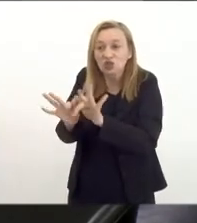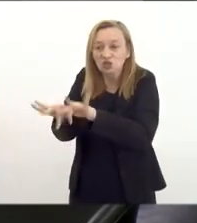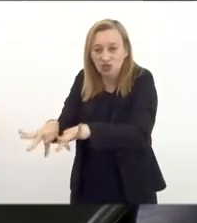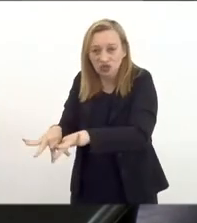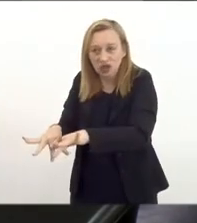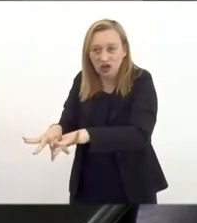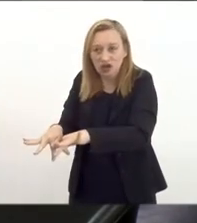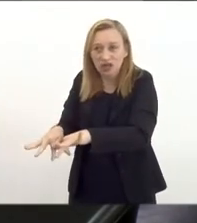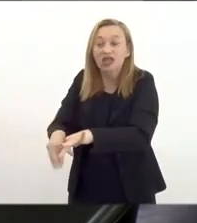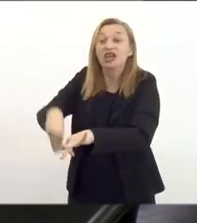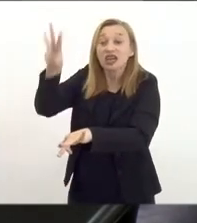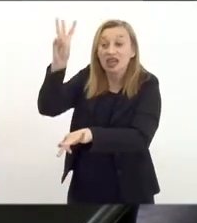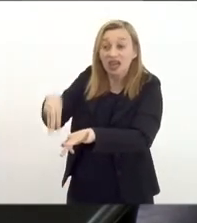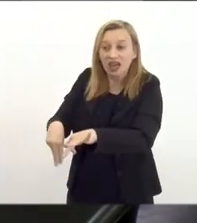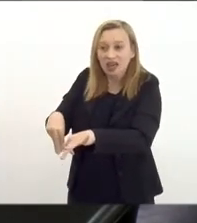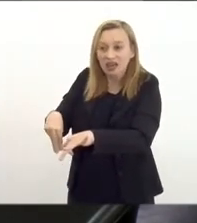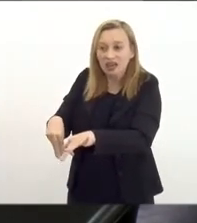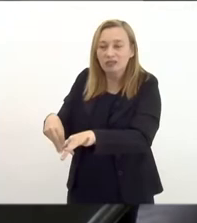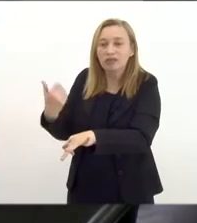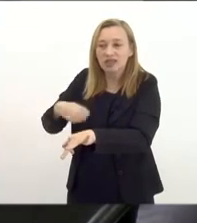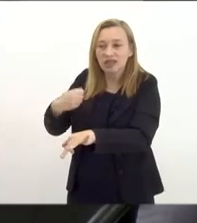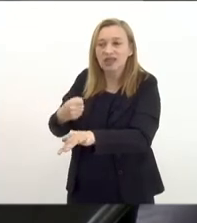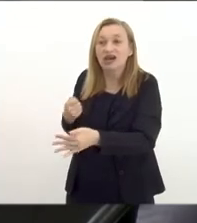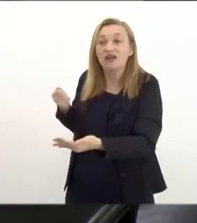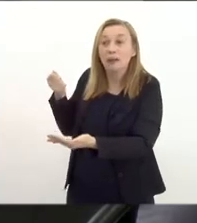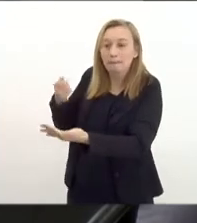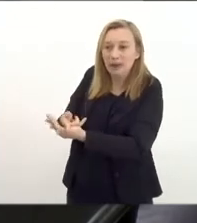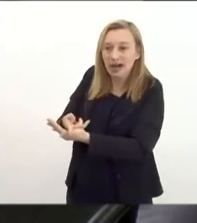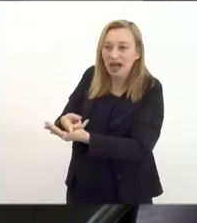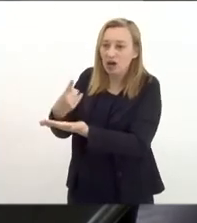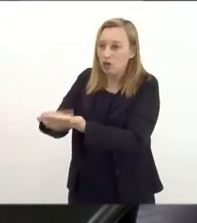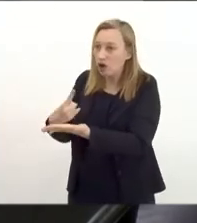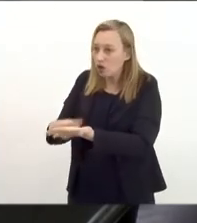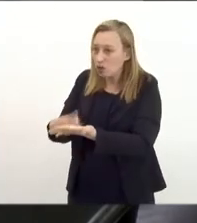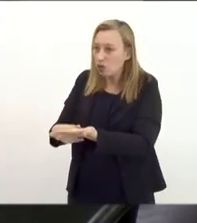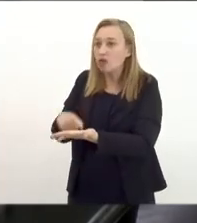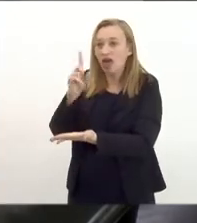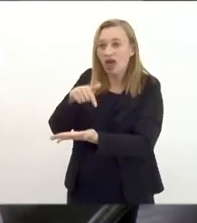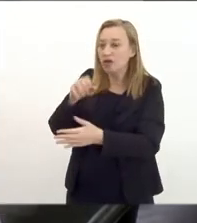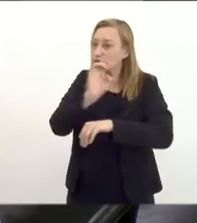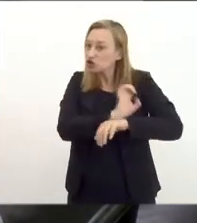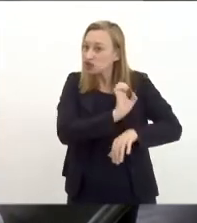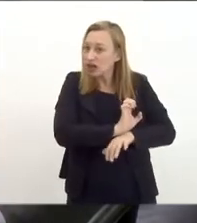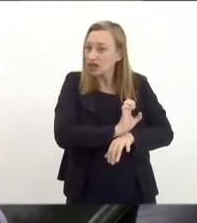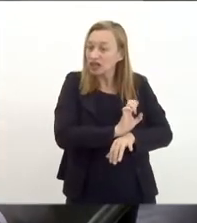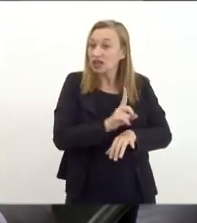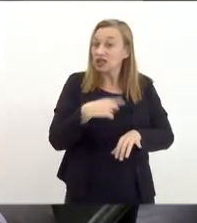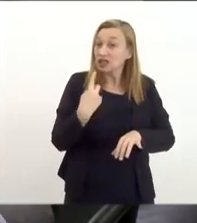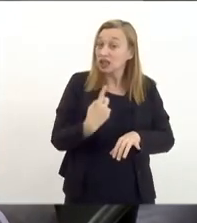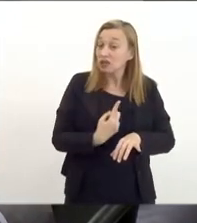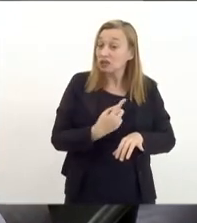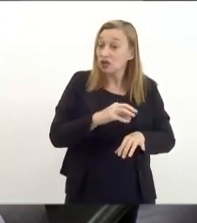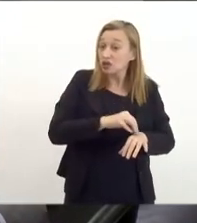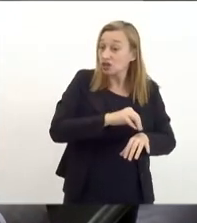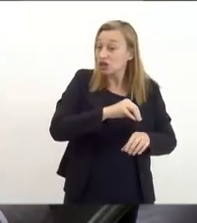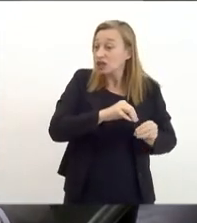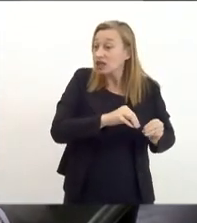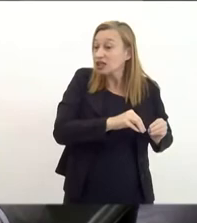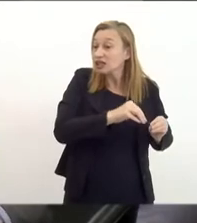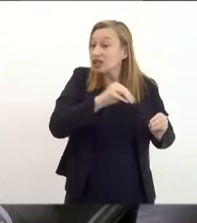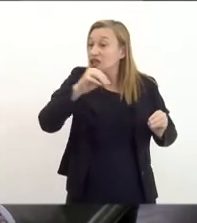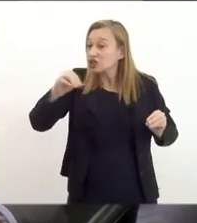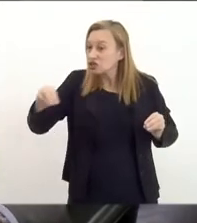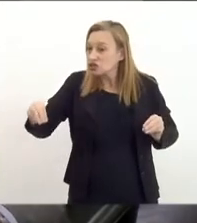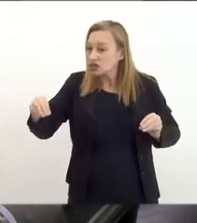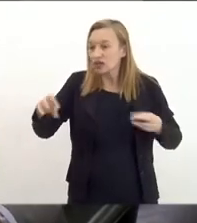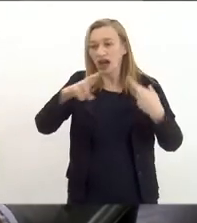final das contas quem tinha que pagar o acordo era o Estado então a gente transferir nha digamos